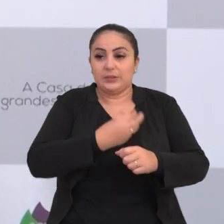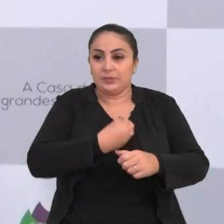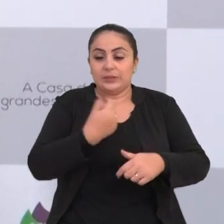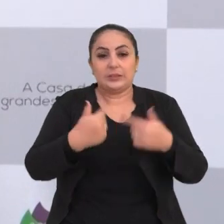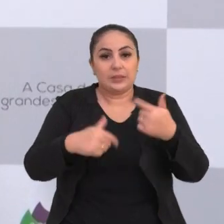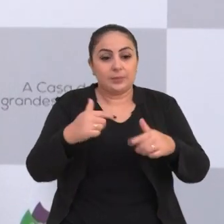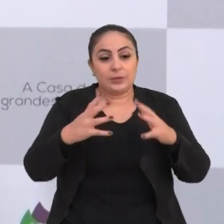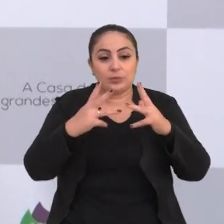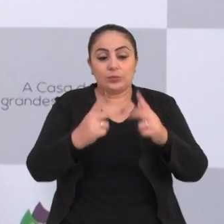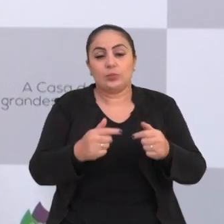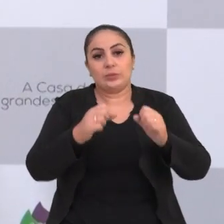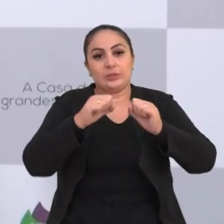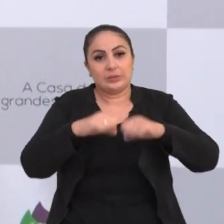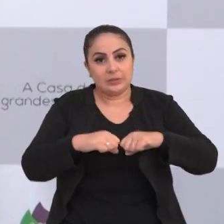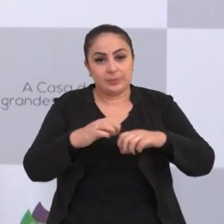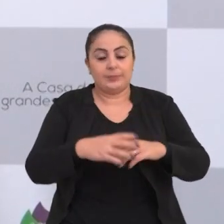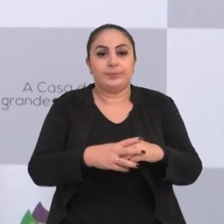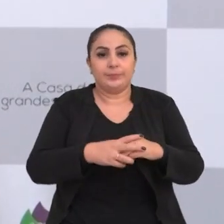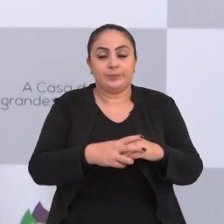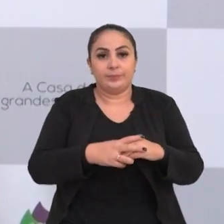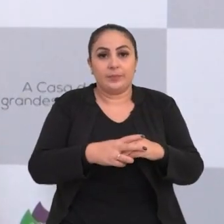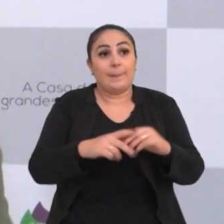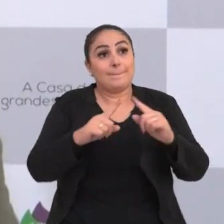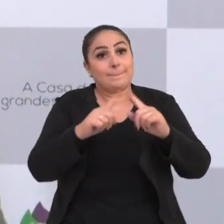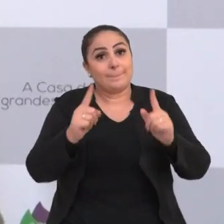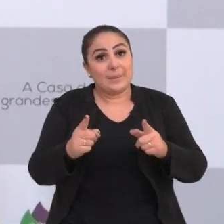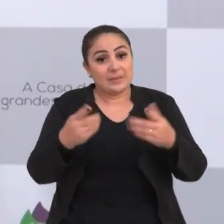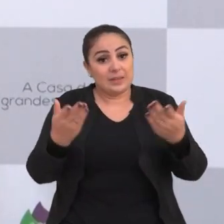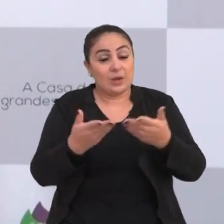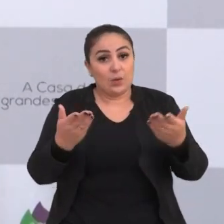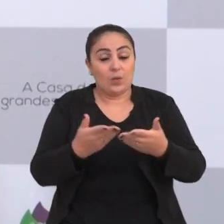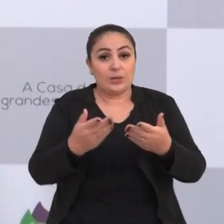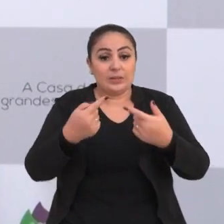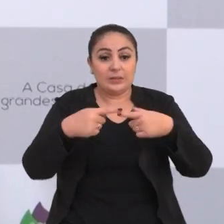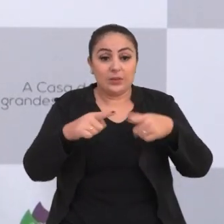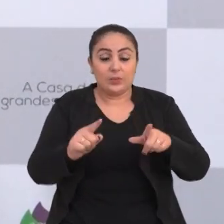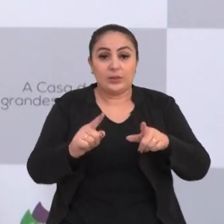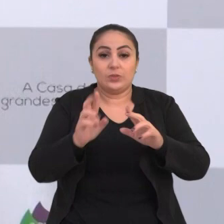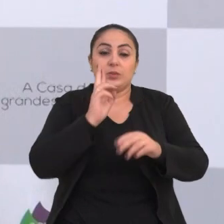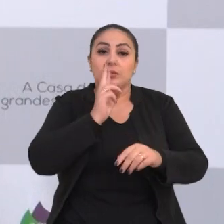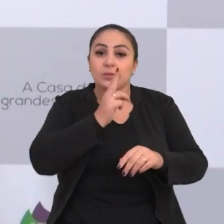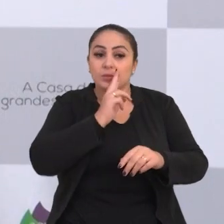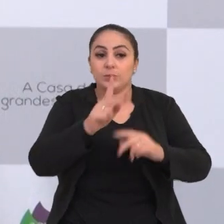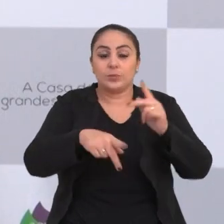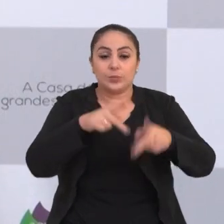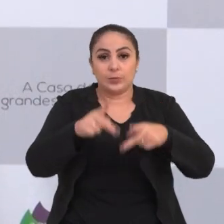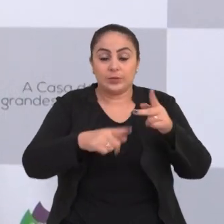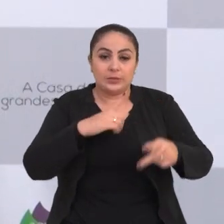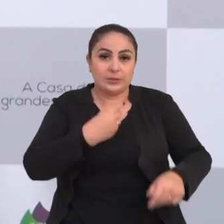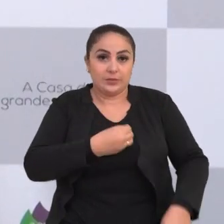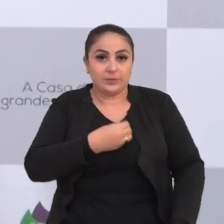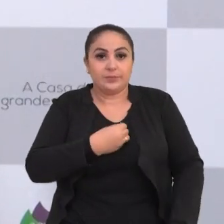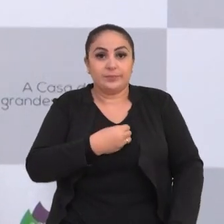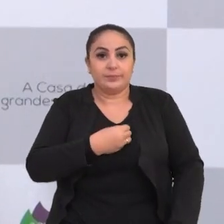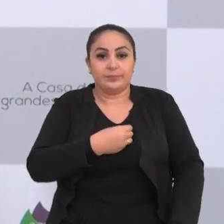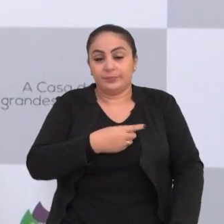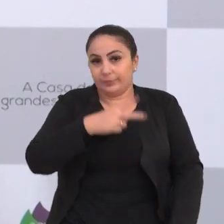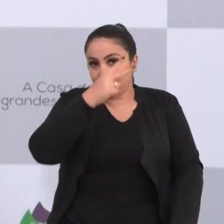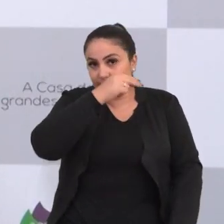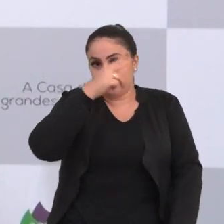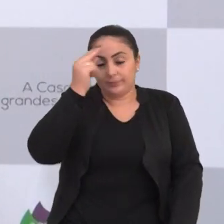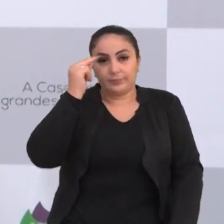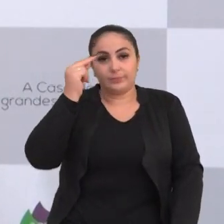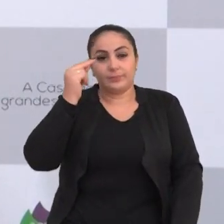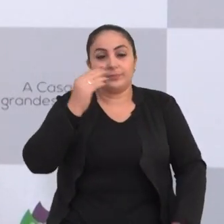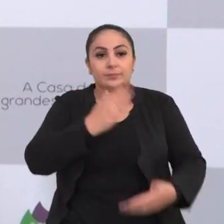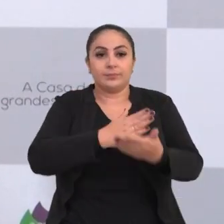eles trabalham todo esse sistema, né? Mas agora foi inaugurado um restaurante popular, onde a